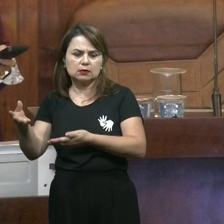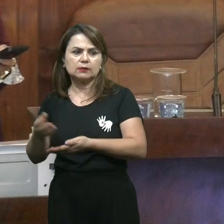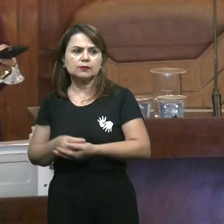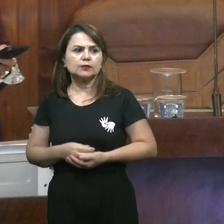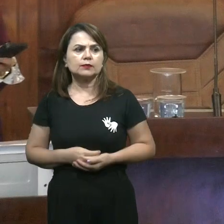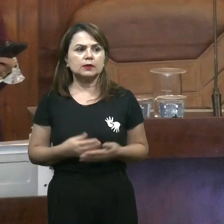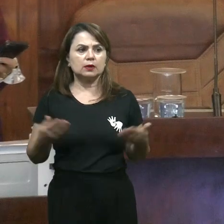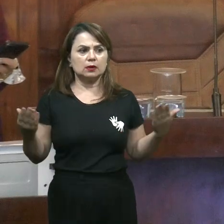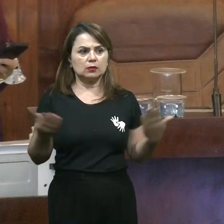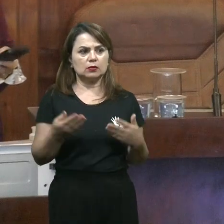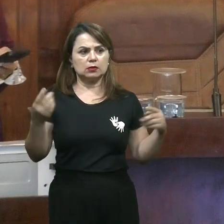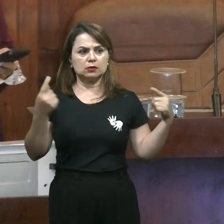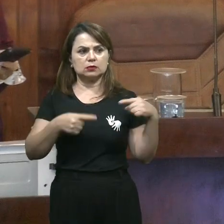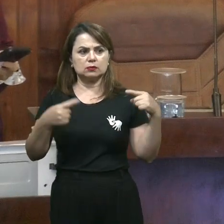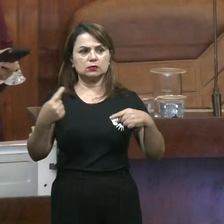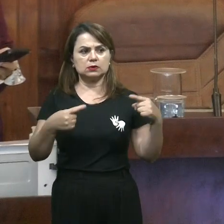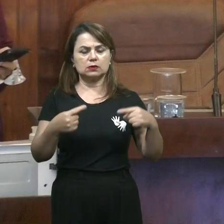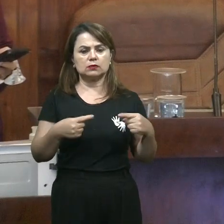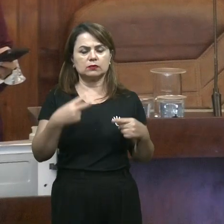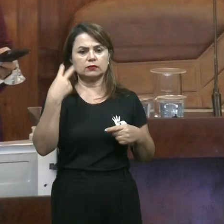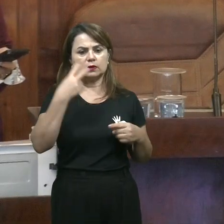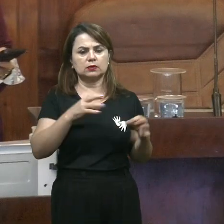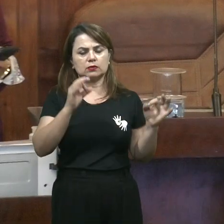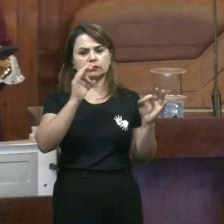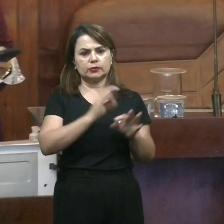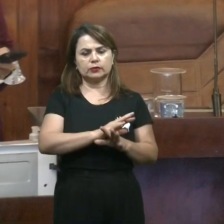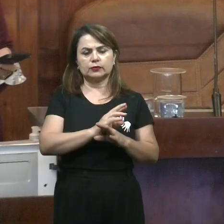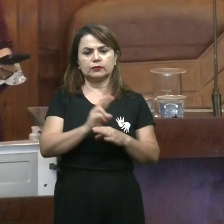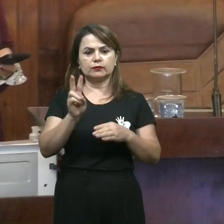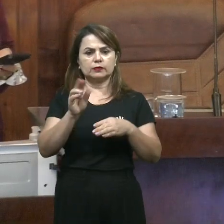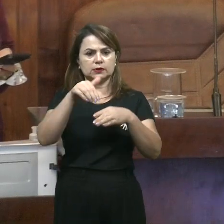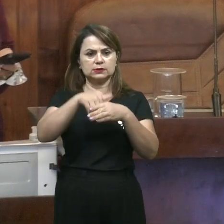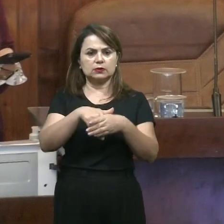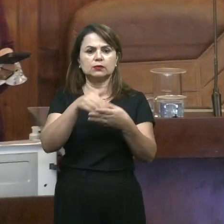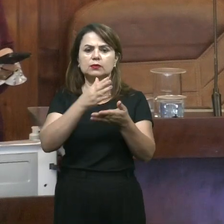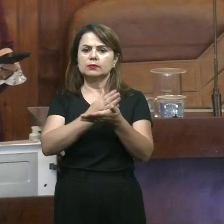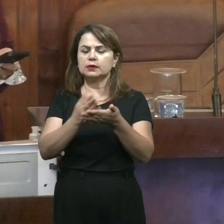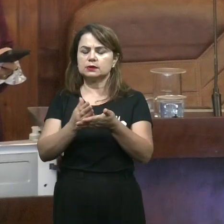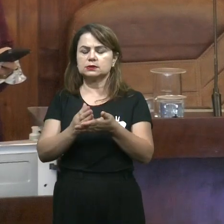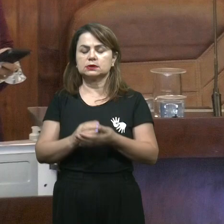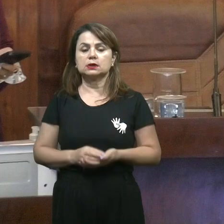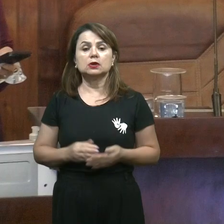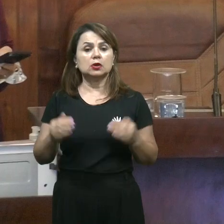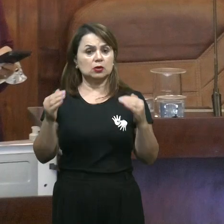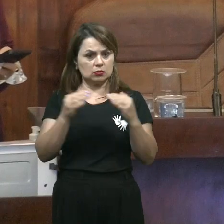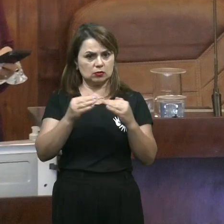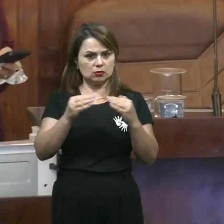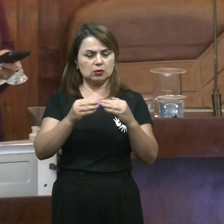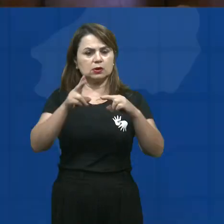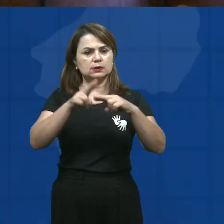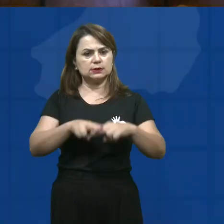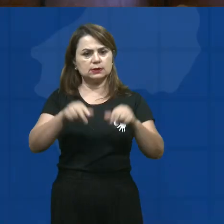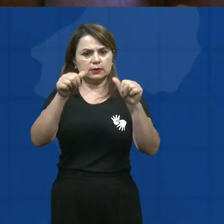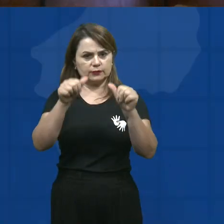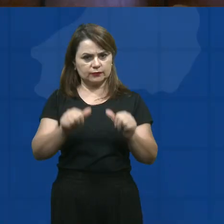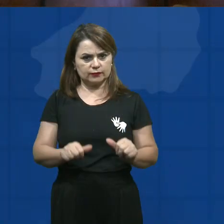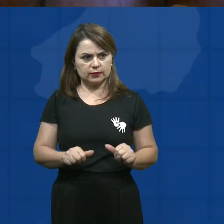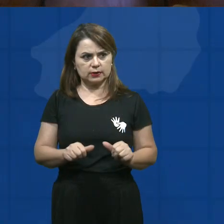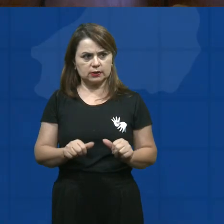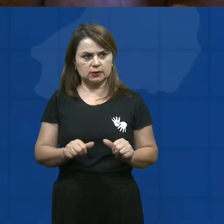Continua em discussão, não havendo vereadores, que está em votação do requerimento com adendo proposto pelo seu autor. Vereador, que se fiquem favoráveis, permaneçam como se encontram.